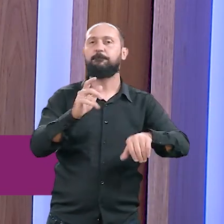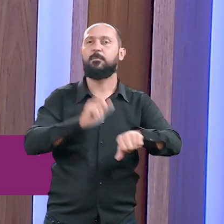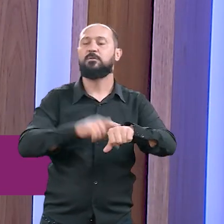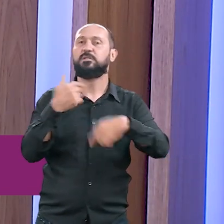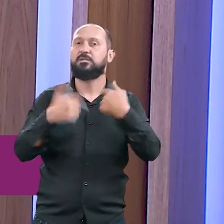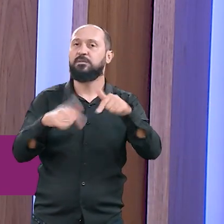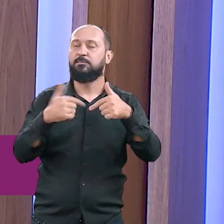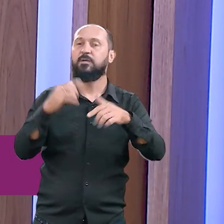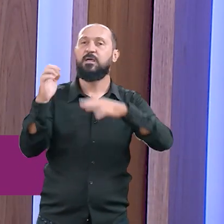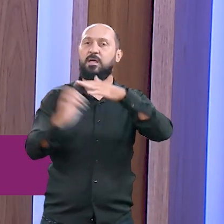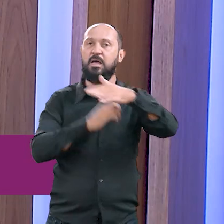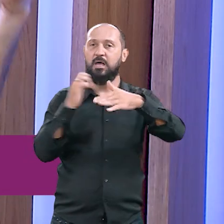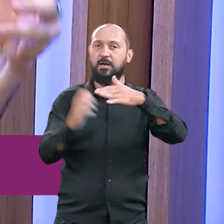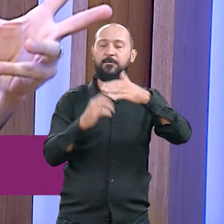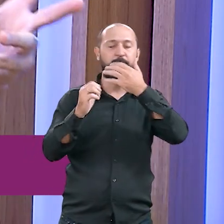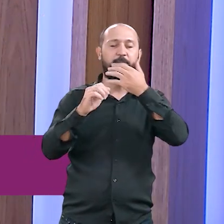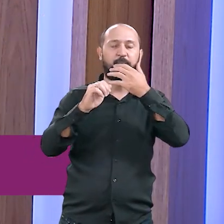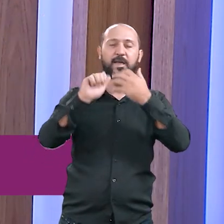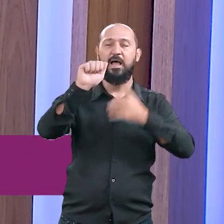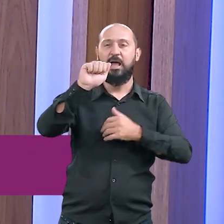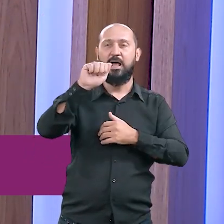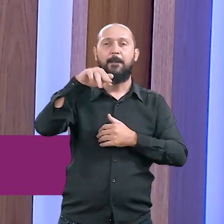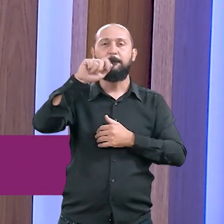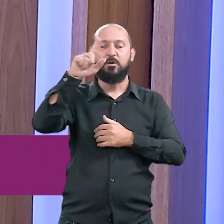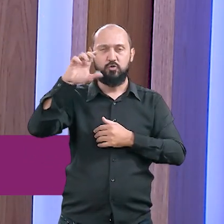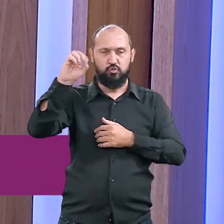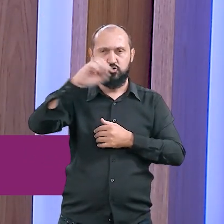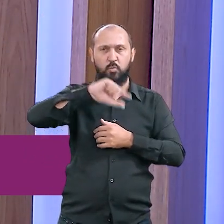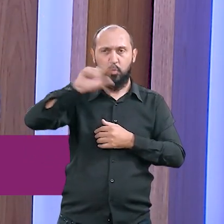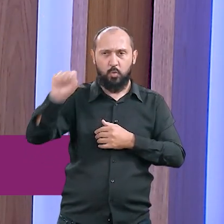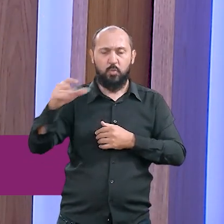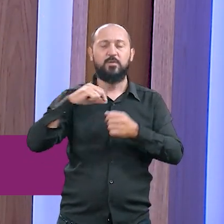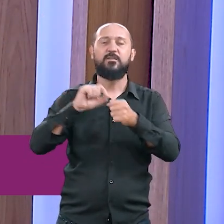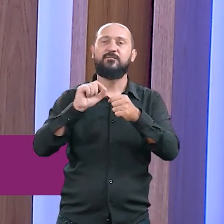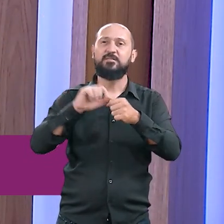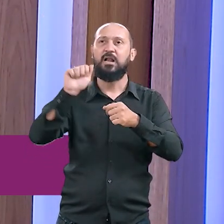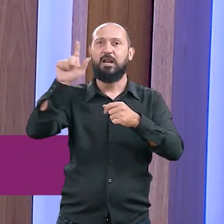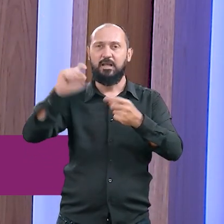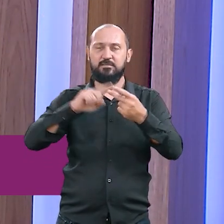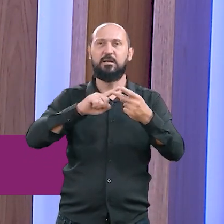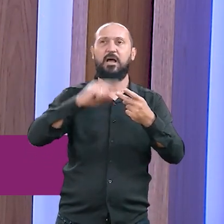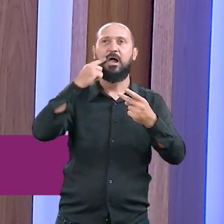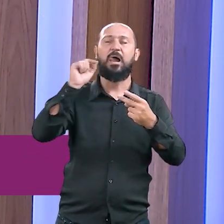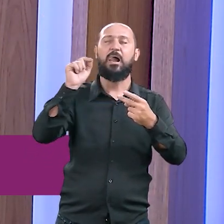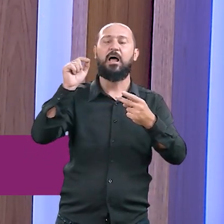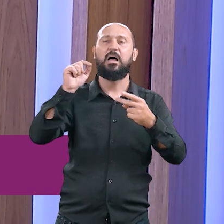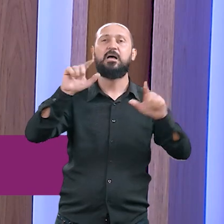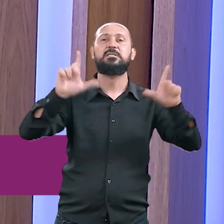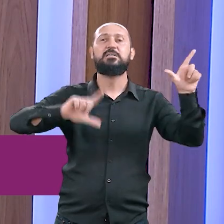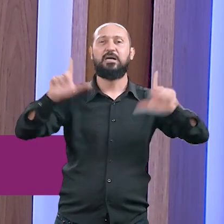da polarização política, no exagero da extrema esquerda, no exagero da extrema direita que seja, você